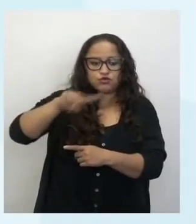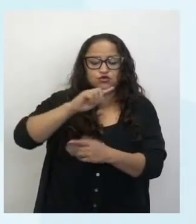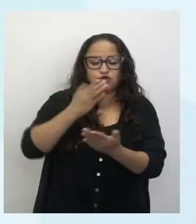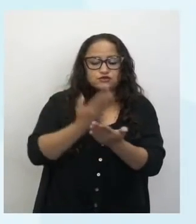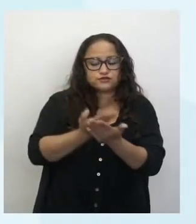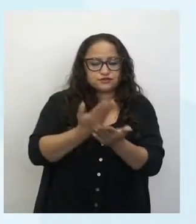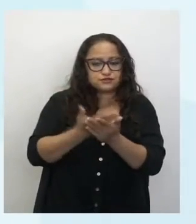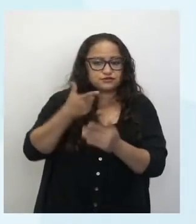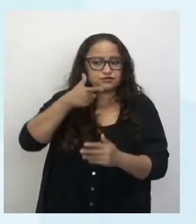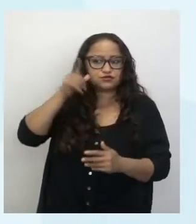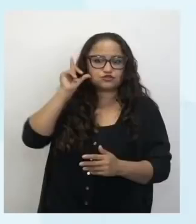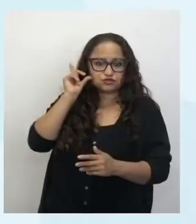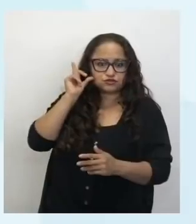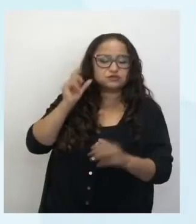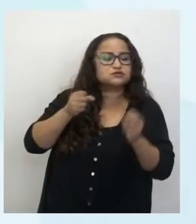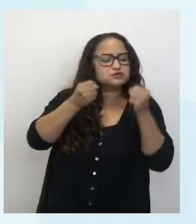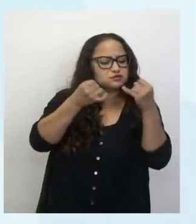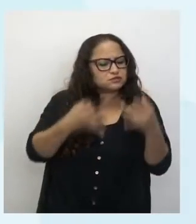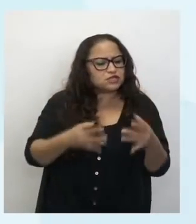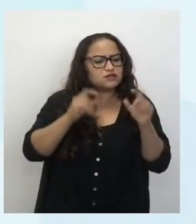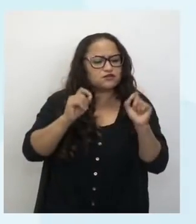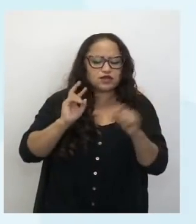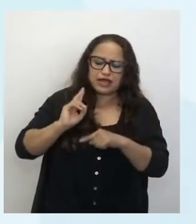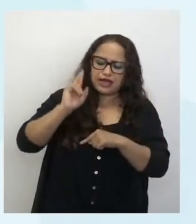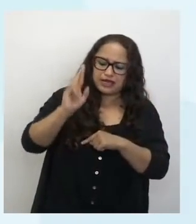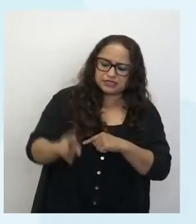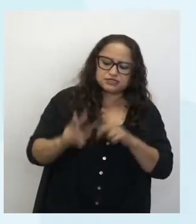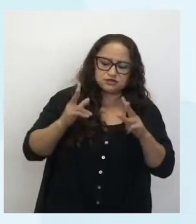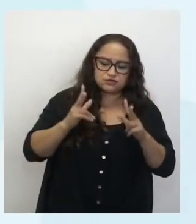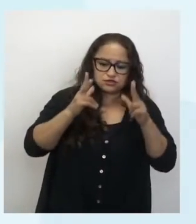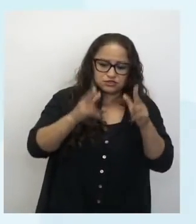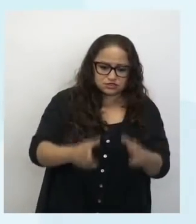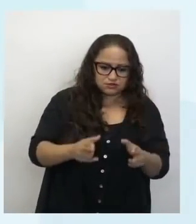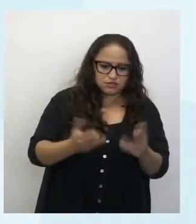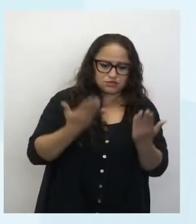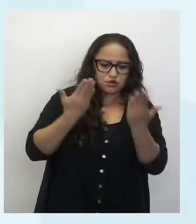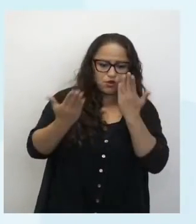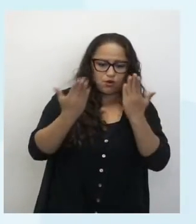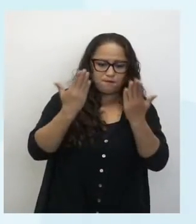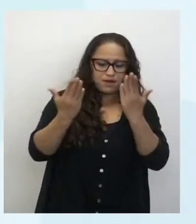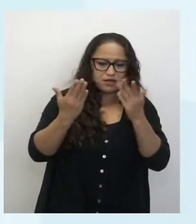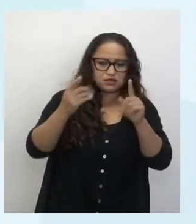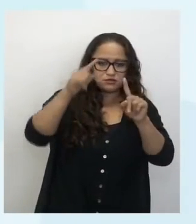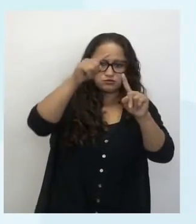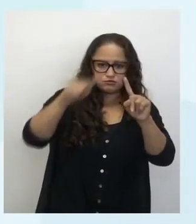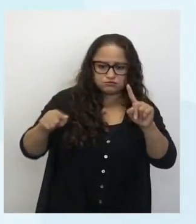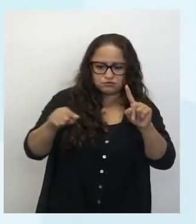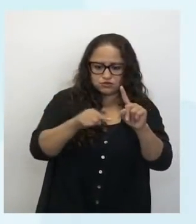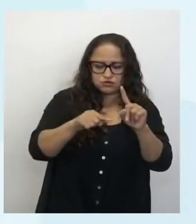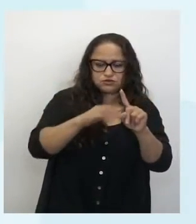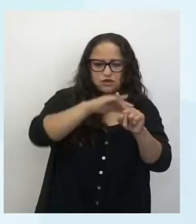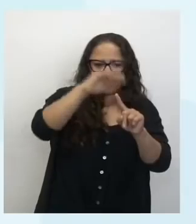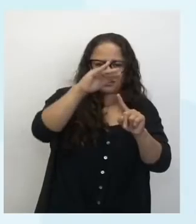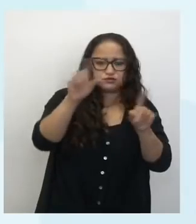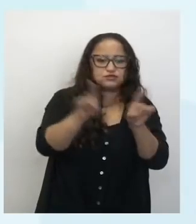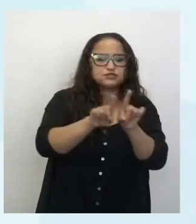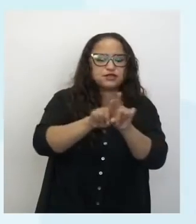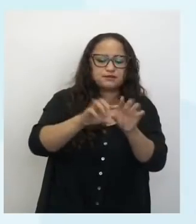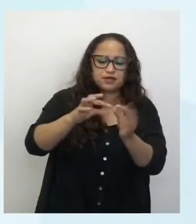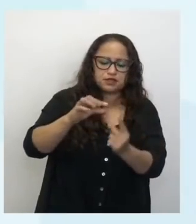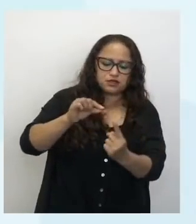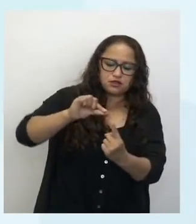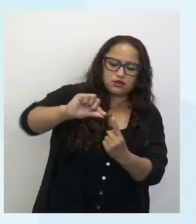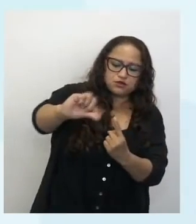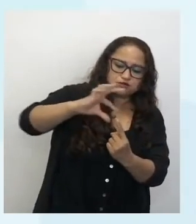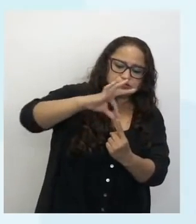de ontem, a gente dizia que tanto a razão de semelhança comparando os lados quanto comparando os perímetros, o resultado tem que